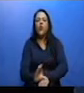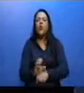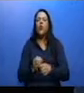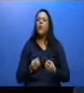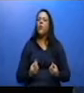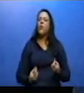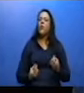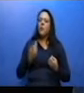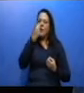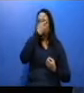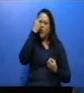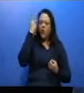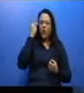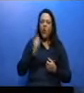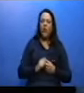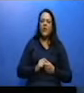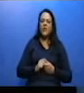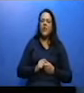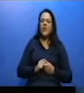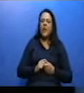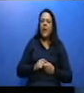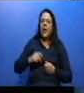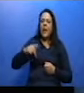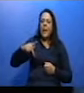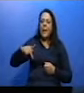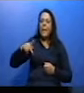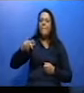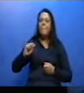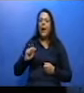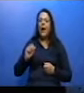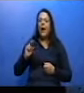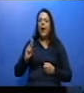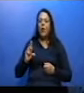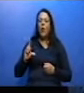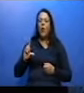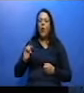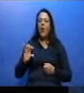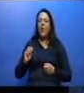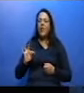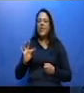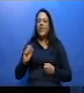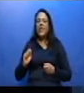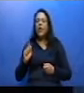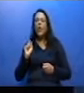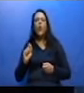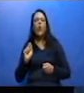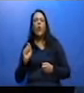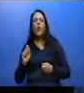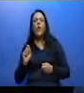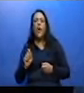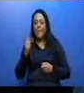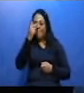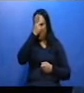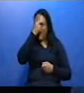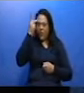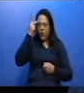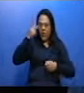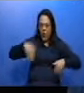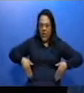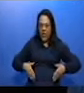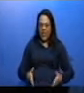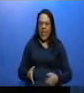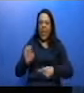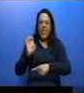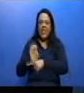paulistas? O que, que seria esses paulistas? Olha lá, gente, quem respondeu? Quem nasce no estado de São